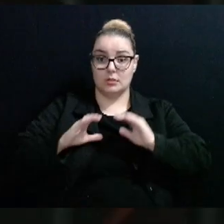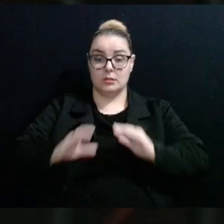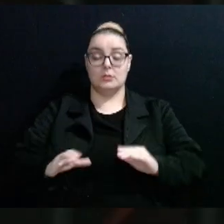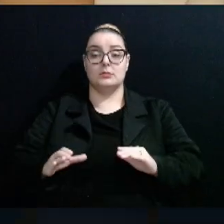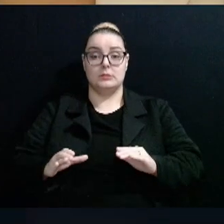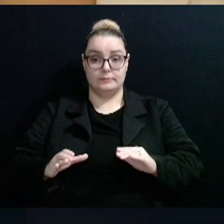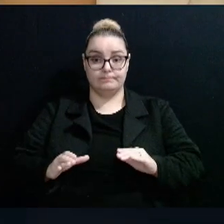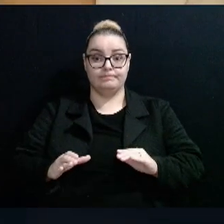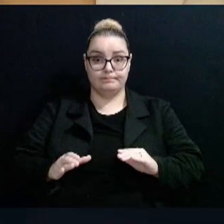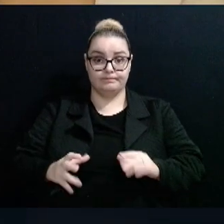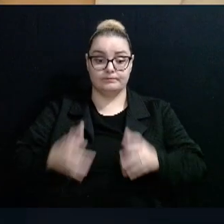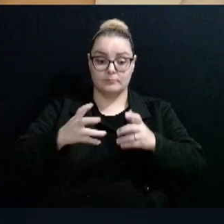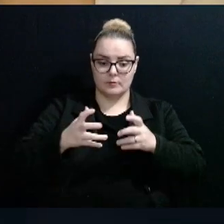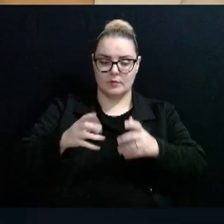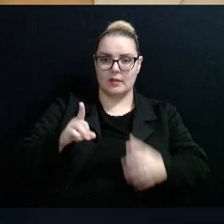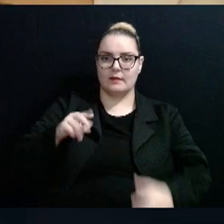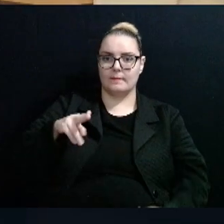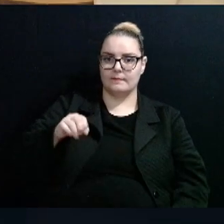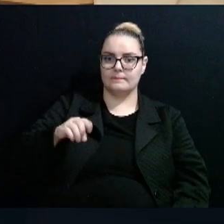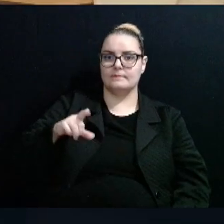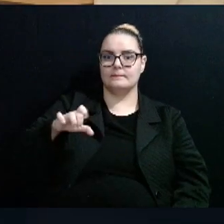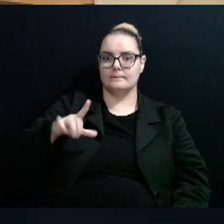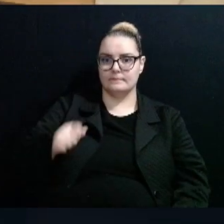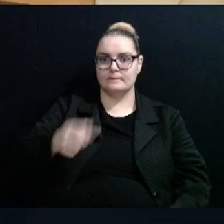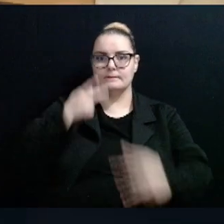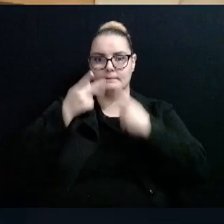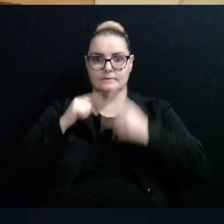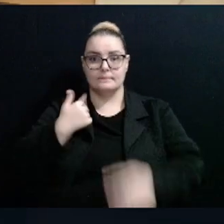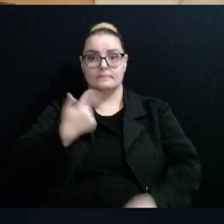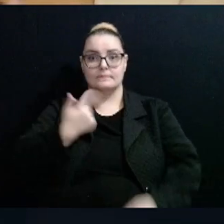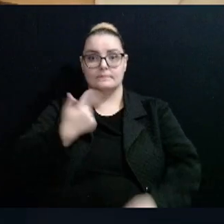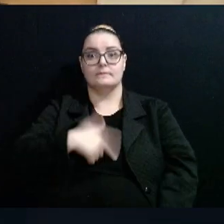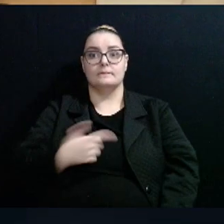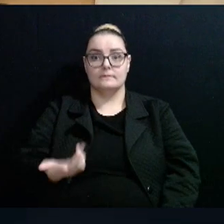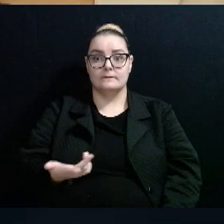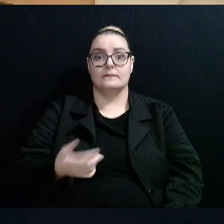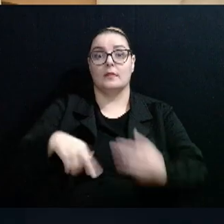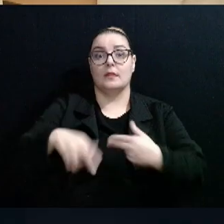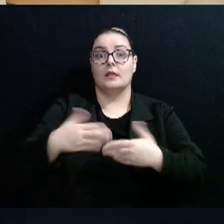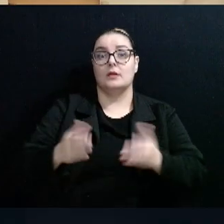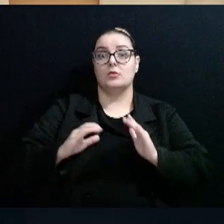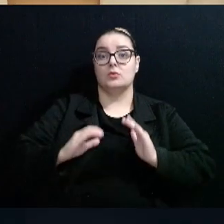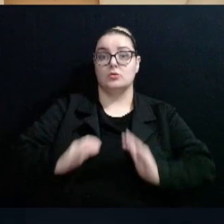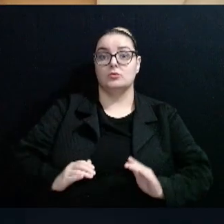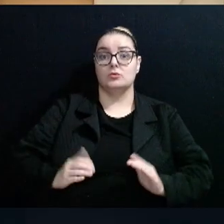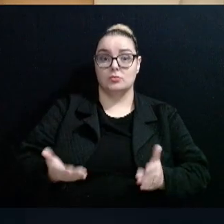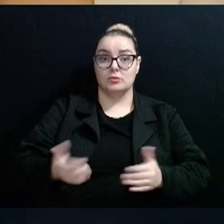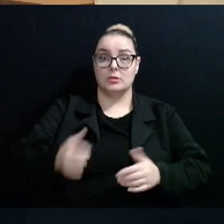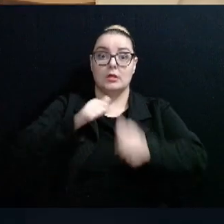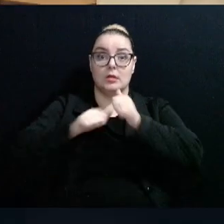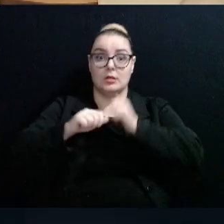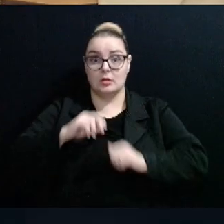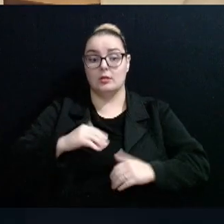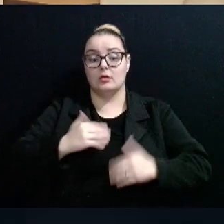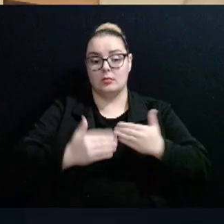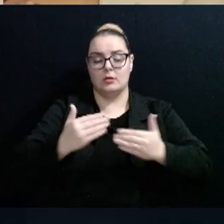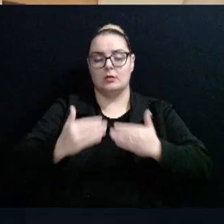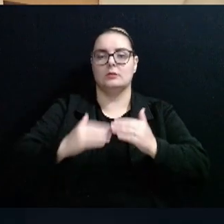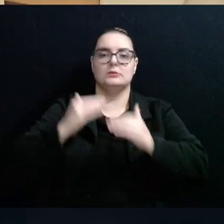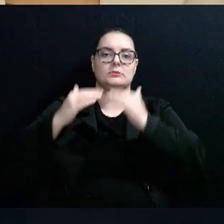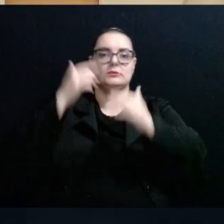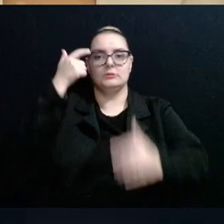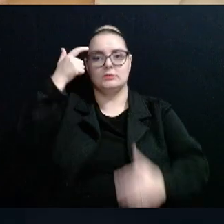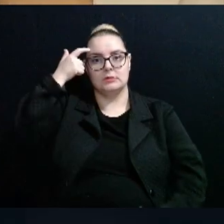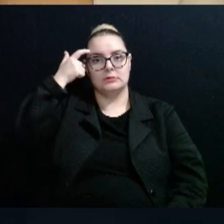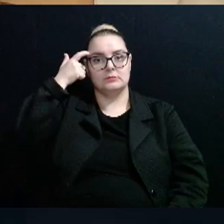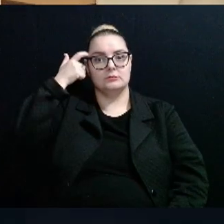gostaria que a Daniela trouxesse para a gente essa questão desse comportamento que o álcool desenvolve, né? De repente,